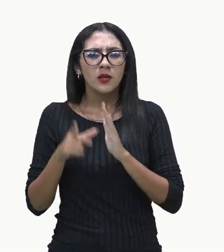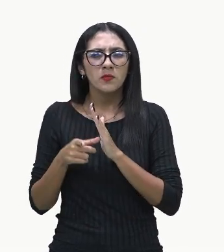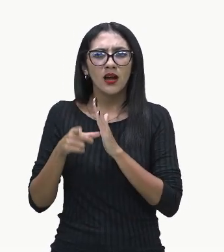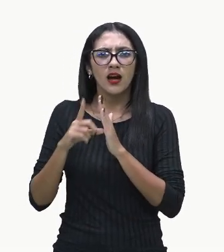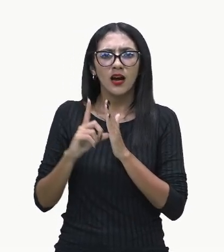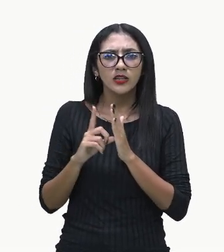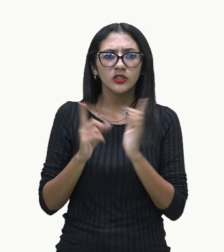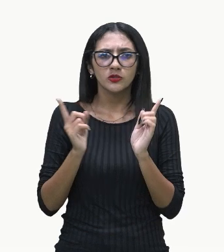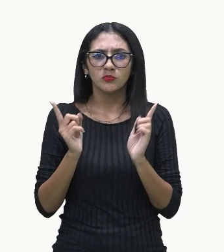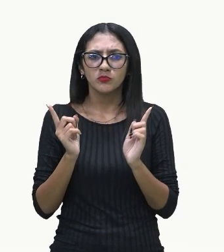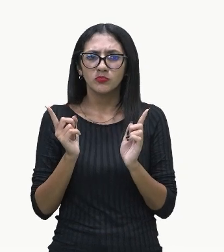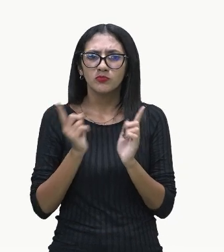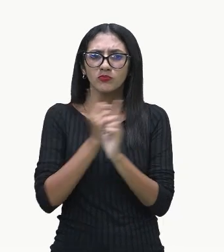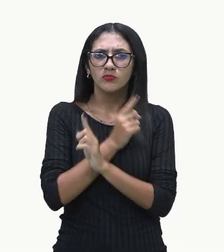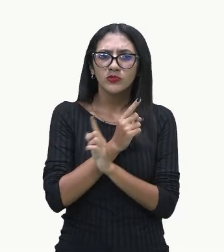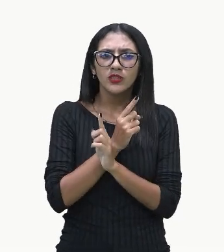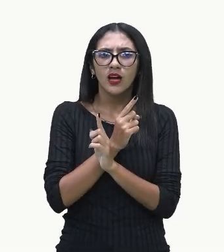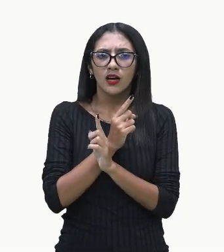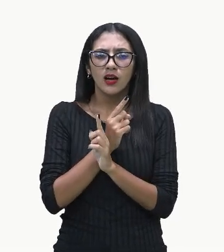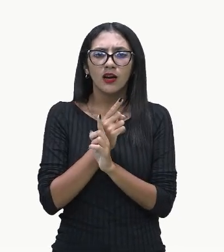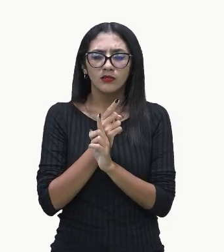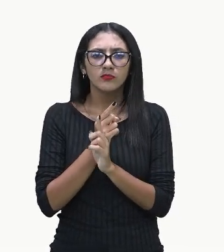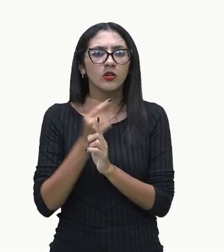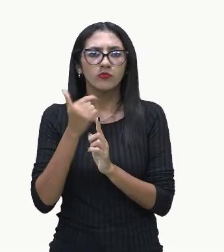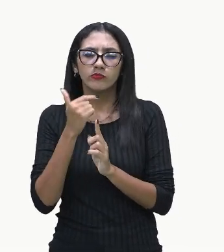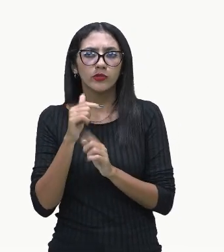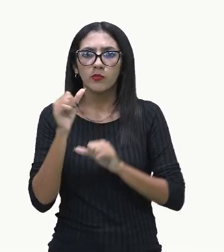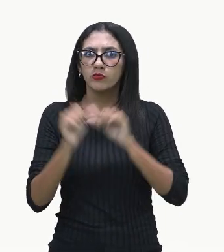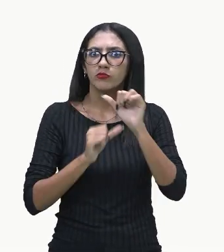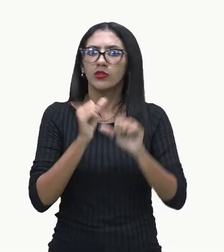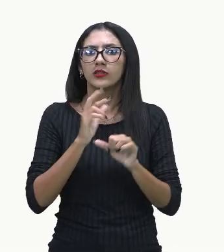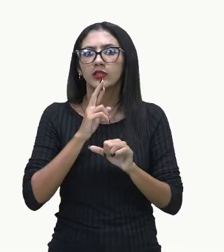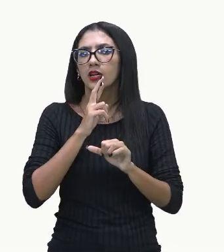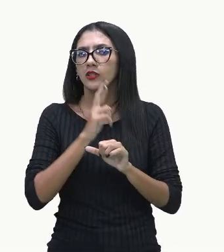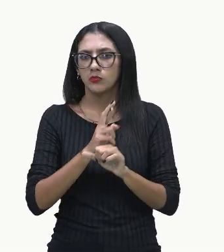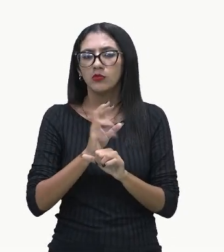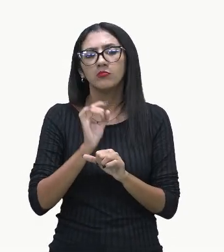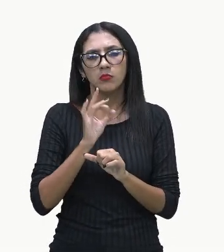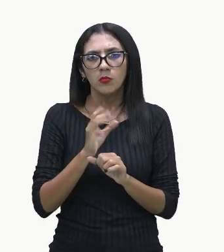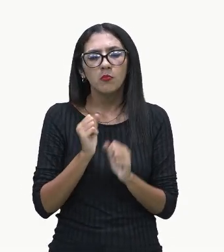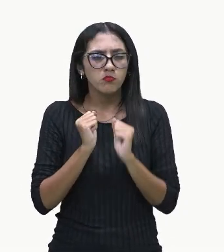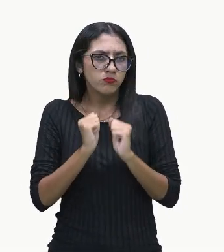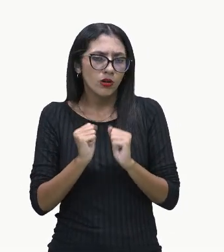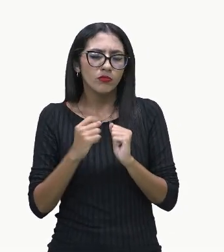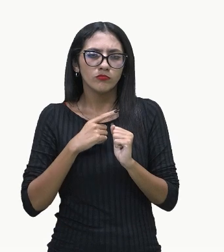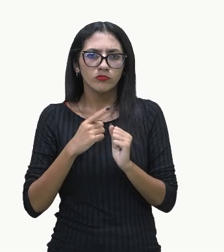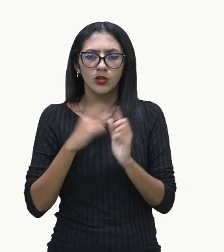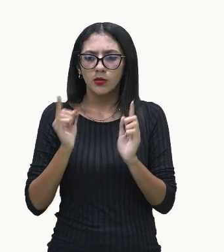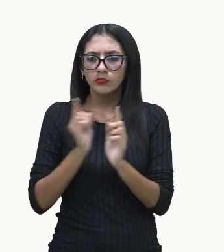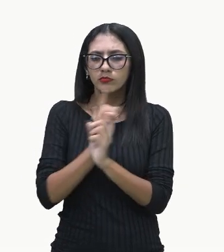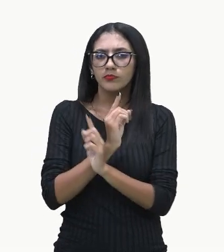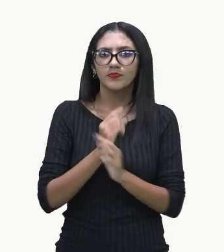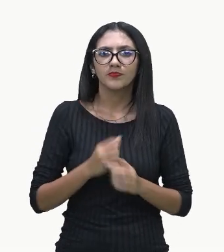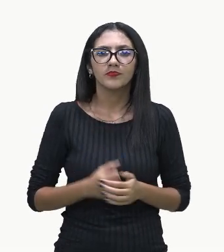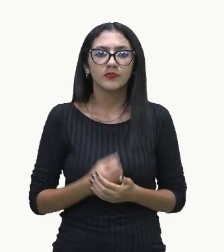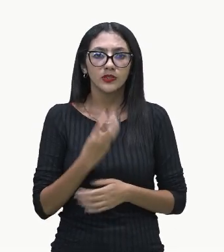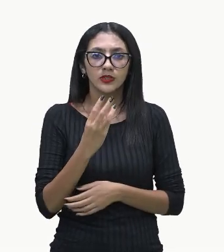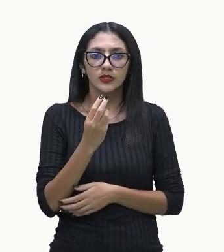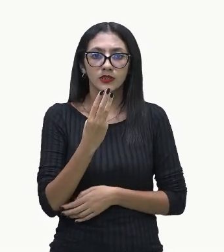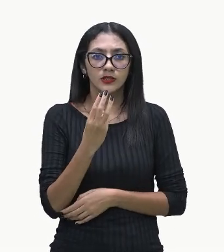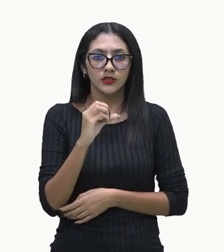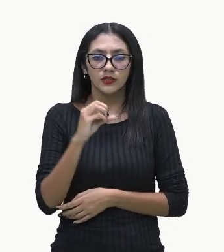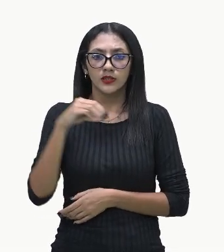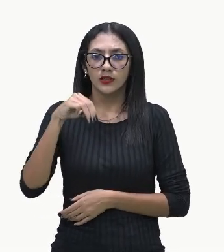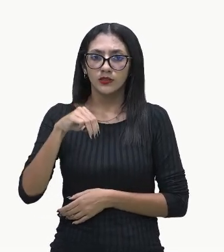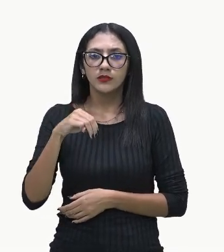dos fatores aí não vai alterar o produto, não vai alterar o resultado. Então, é a mesma coisa aqui, 30M. Opa, nós